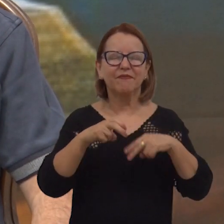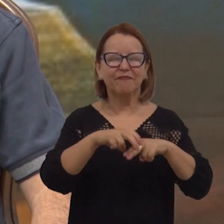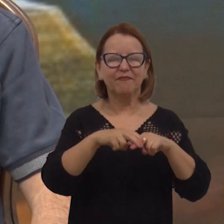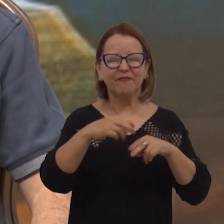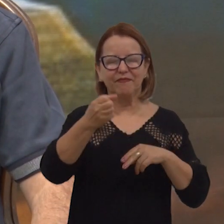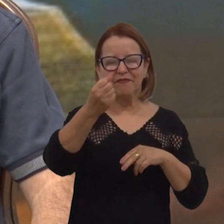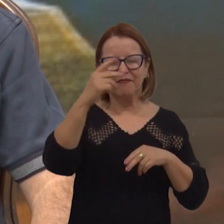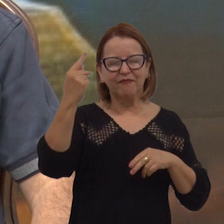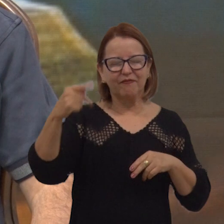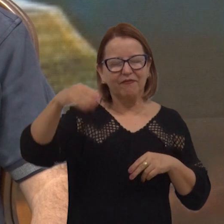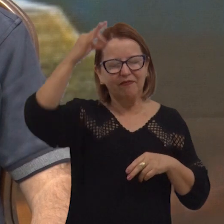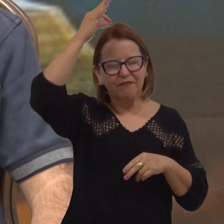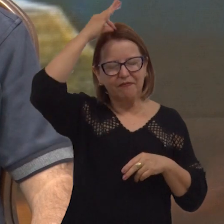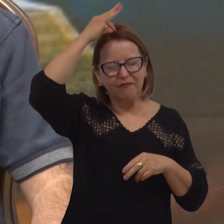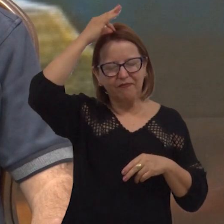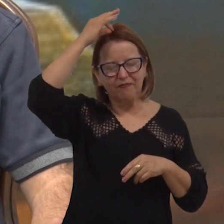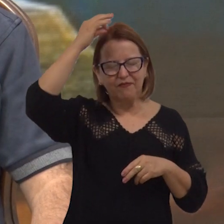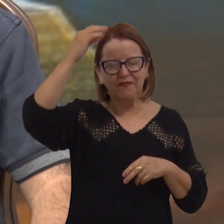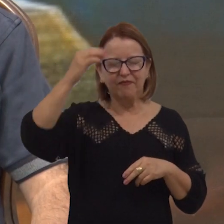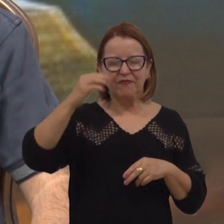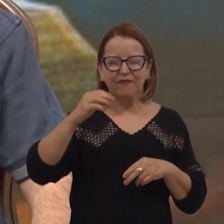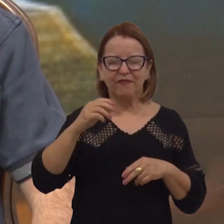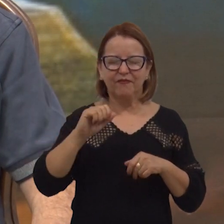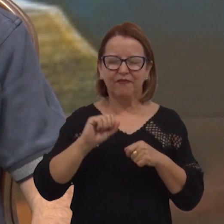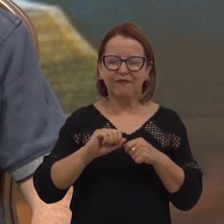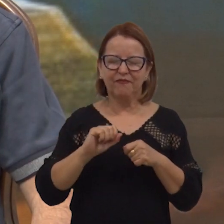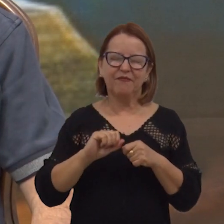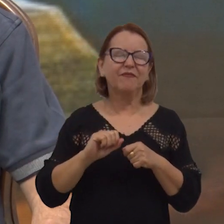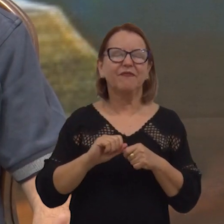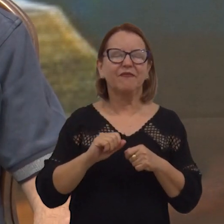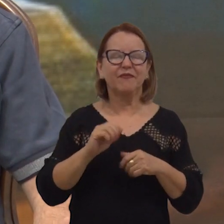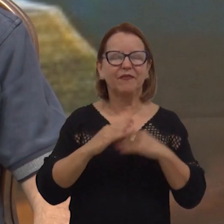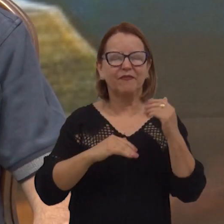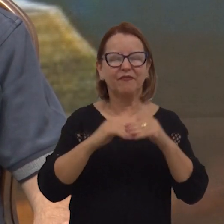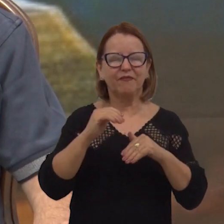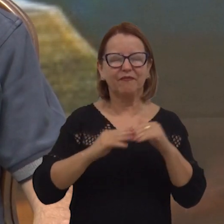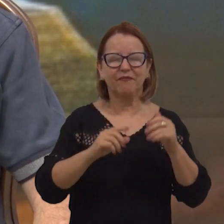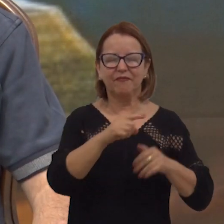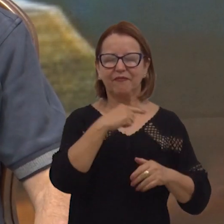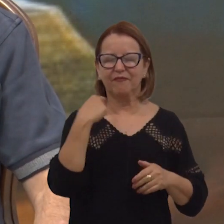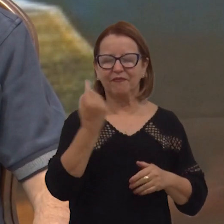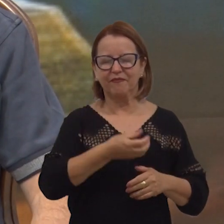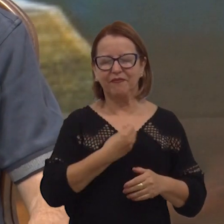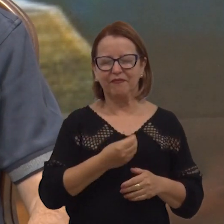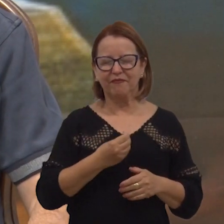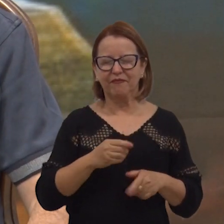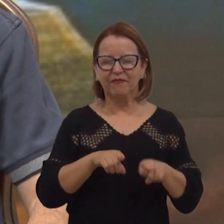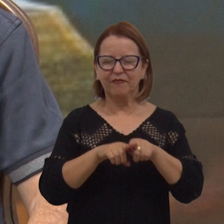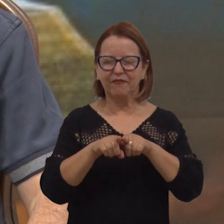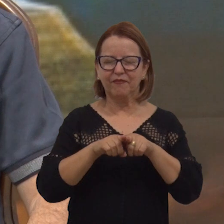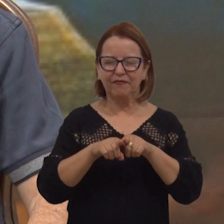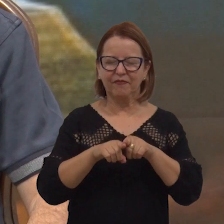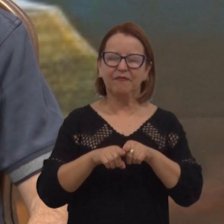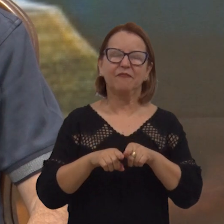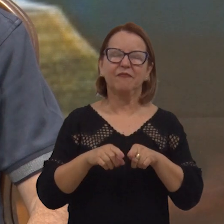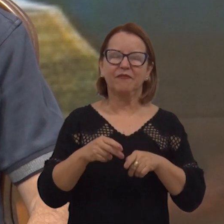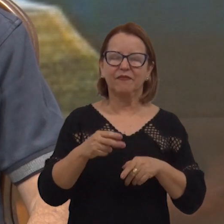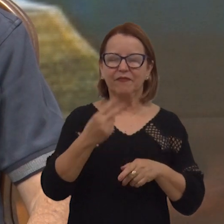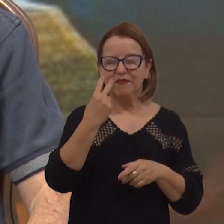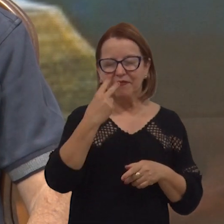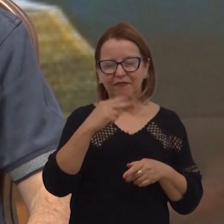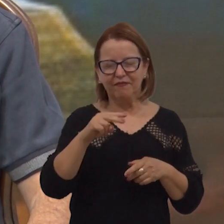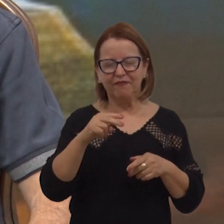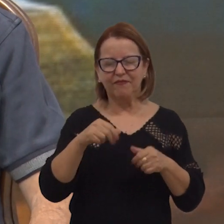Espírito. Venha trabalhar também na vida dele, como na minha, e dos nossos irmãos que estão ouvindo essa mensagem nesse